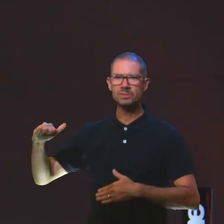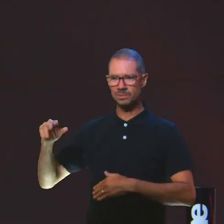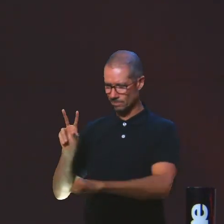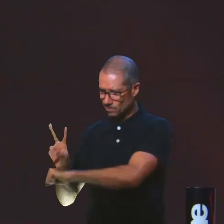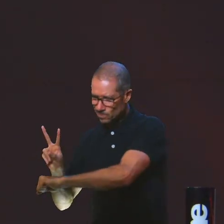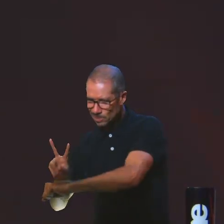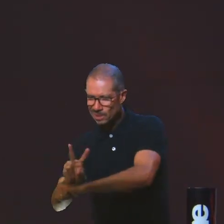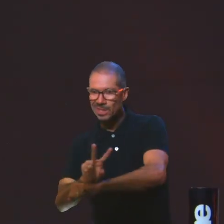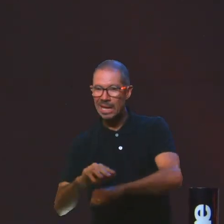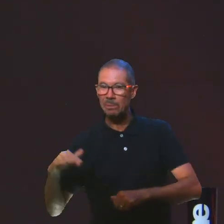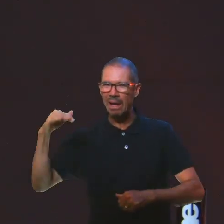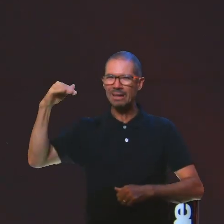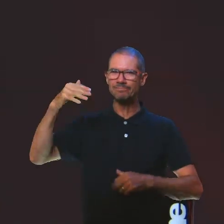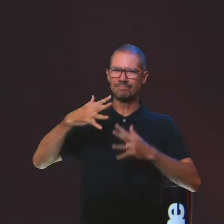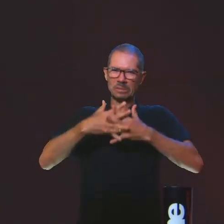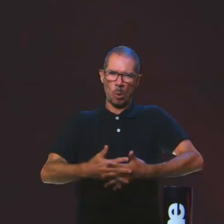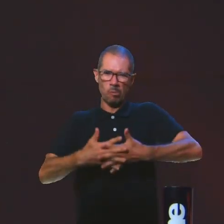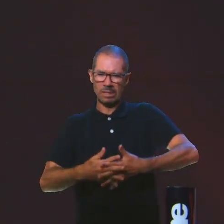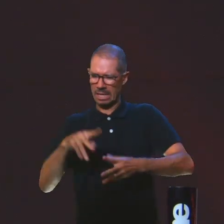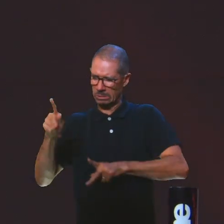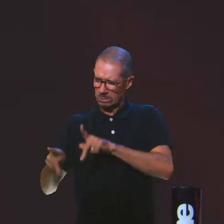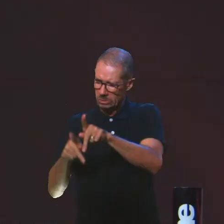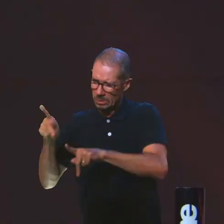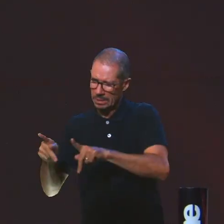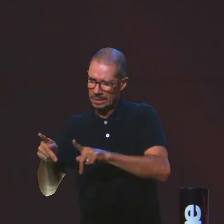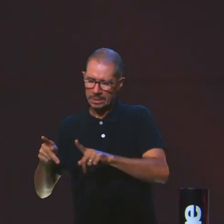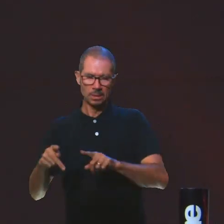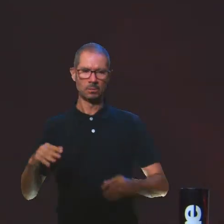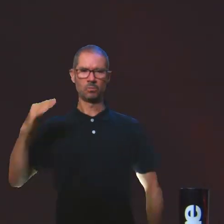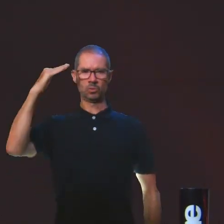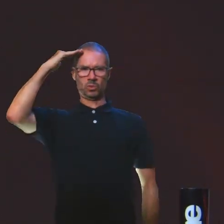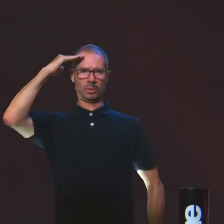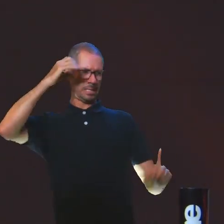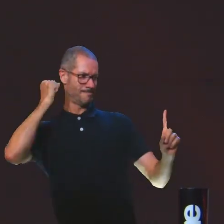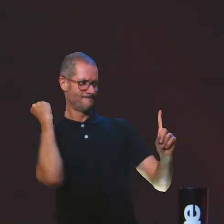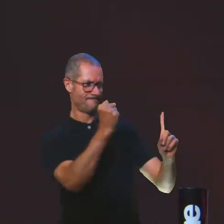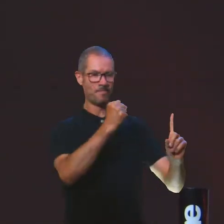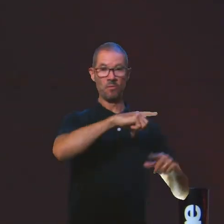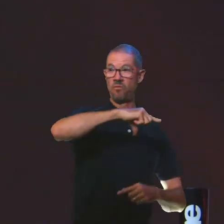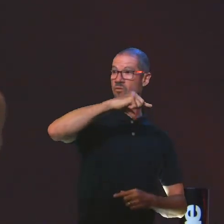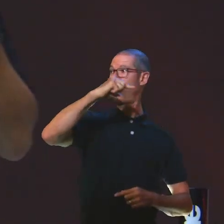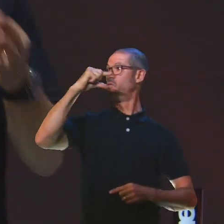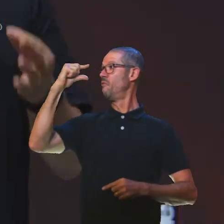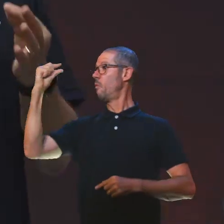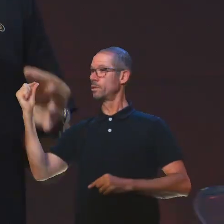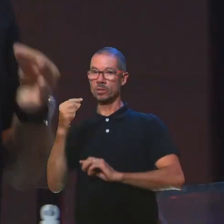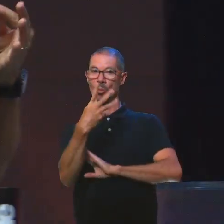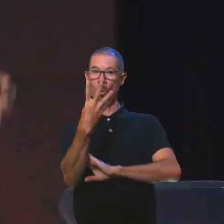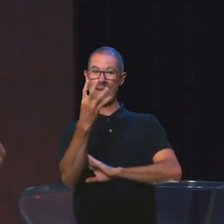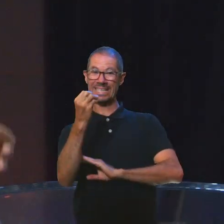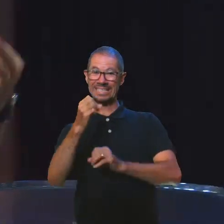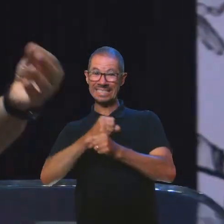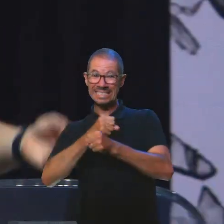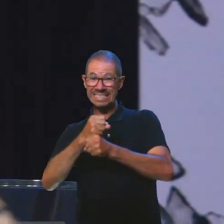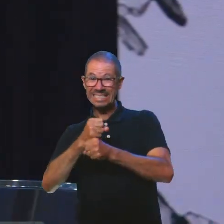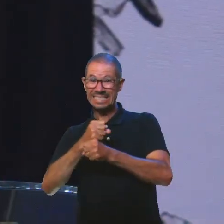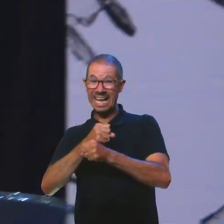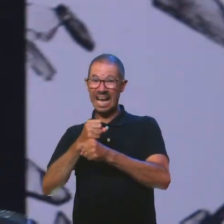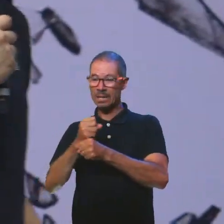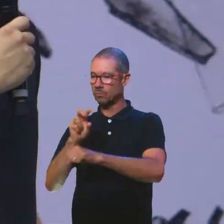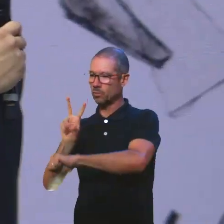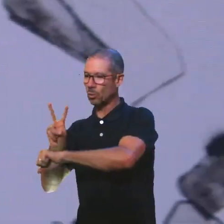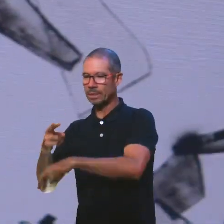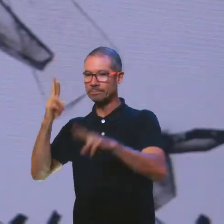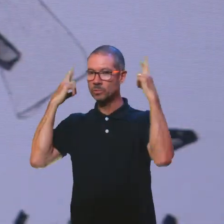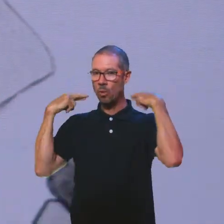em uma situação complicada juntamente com seu povo, mata um soldado e foge embora e passa 40 anos cuidando das ovelhas do